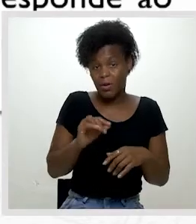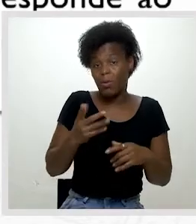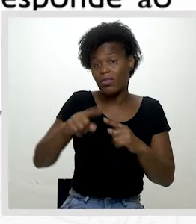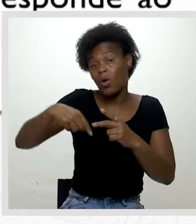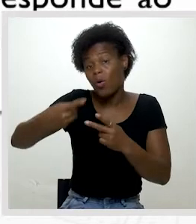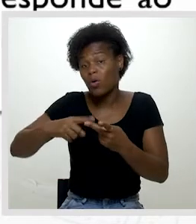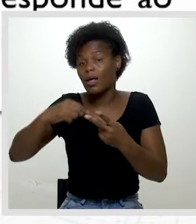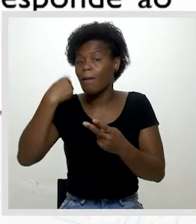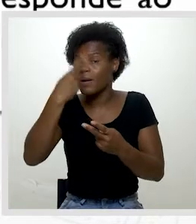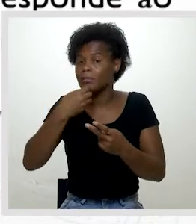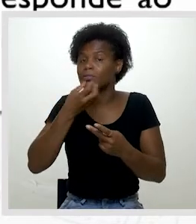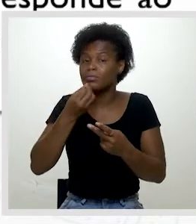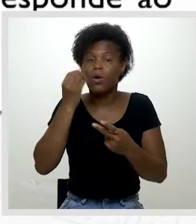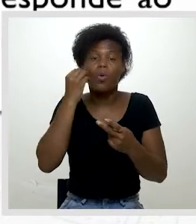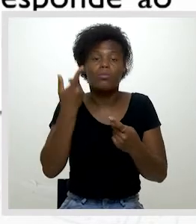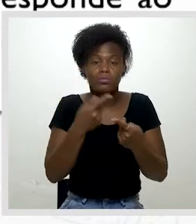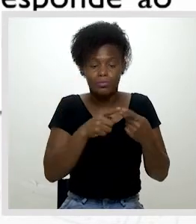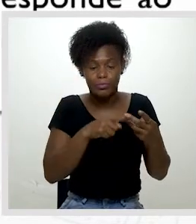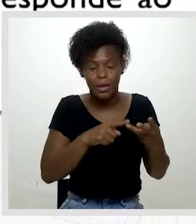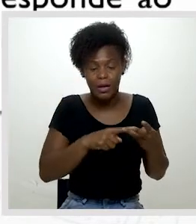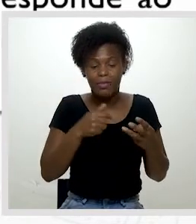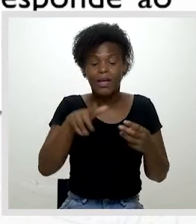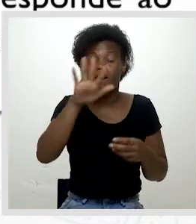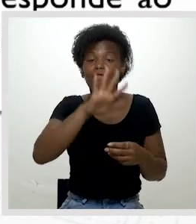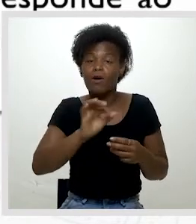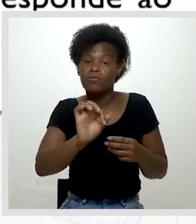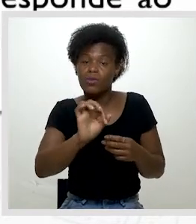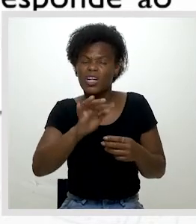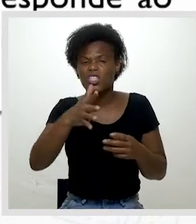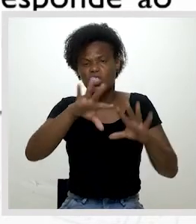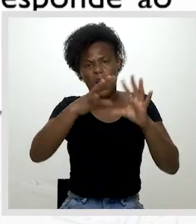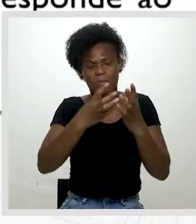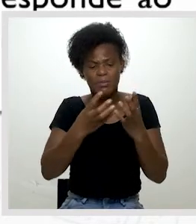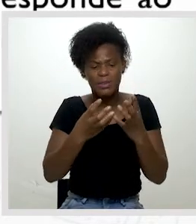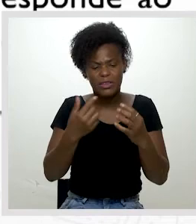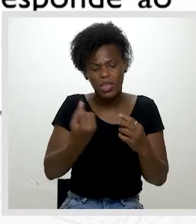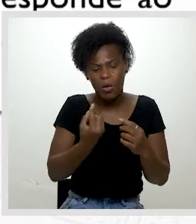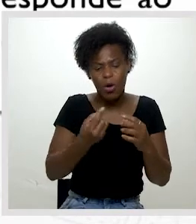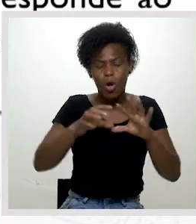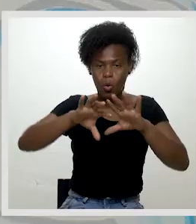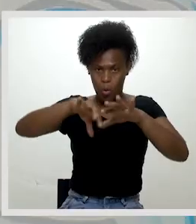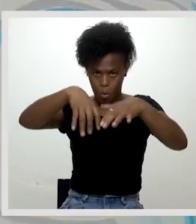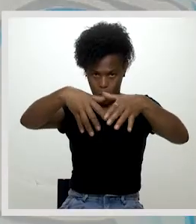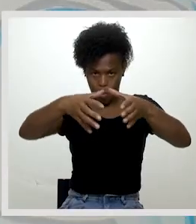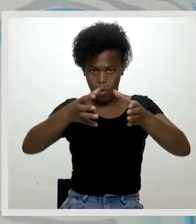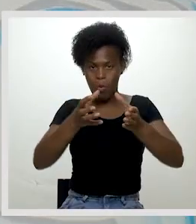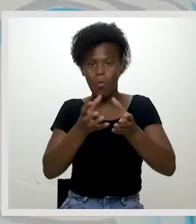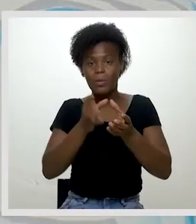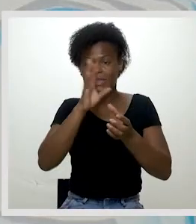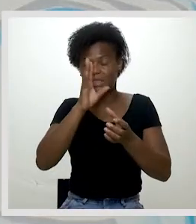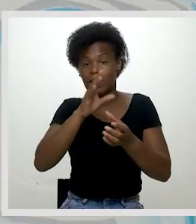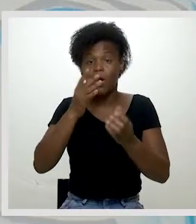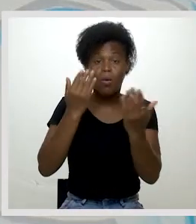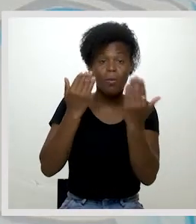outras características, nós temos aqui, quanto à sua forma, são geralmente globulares. Se nós compararmos, por exemplo, com a molécula